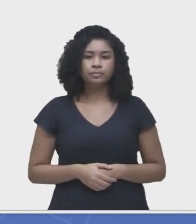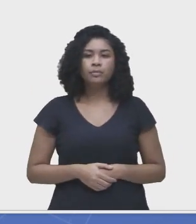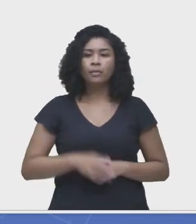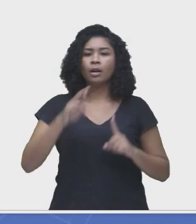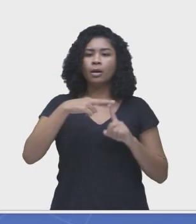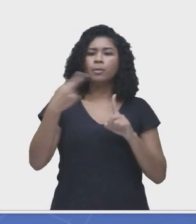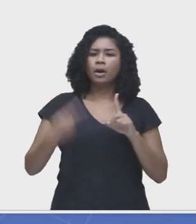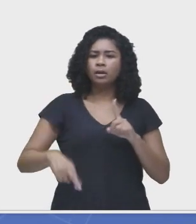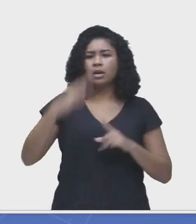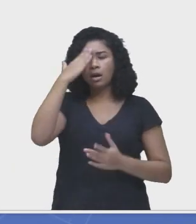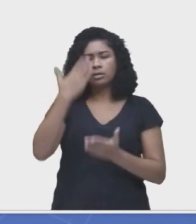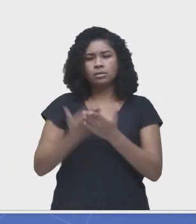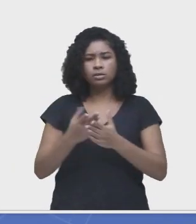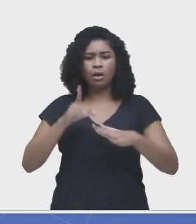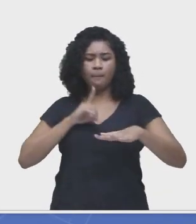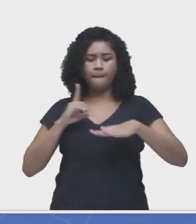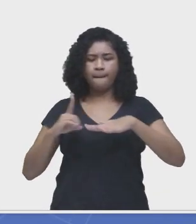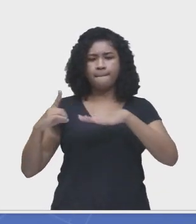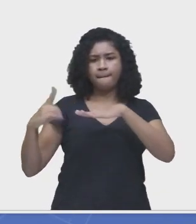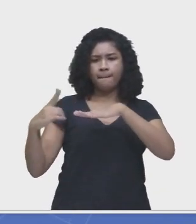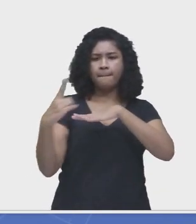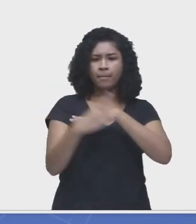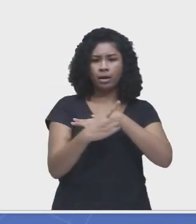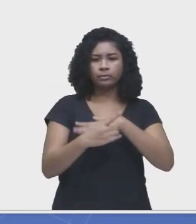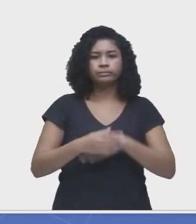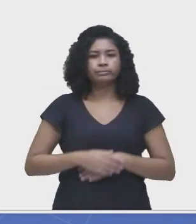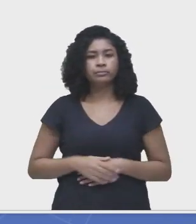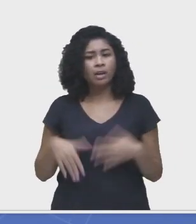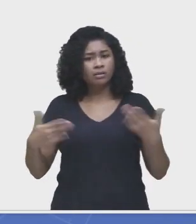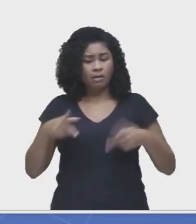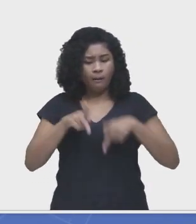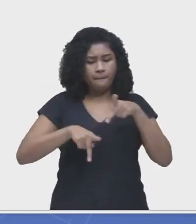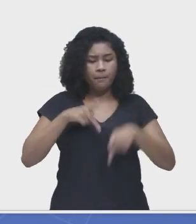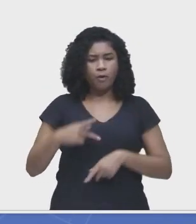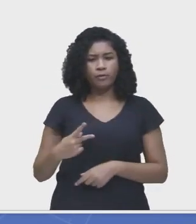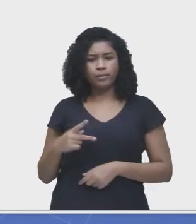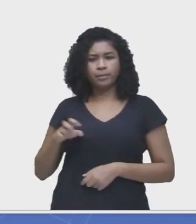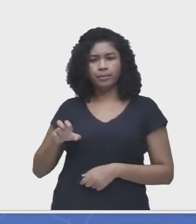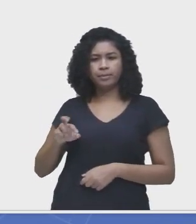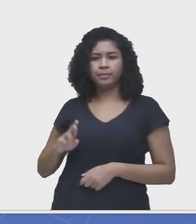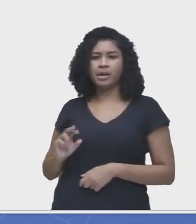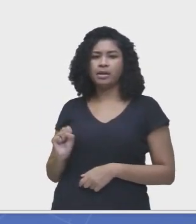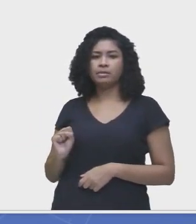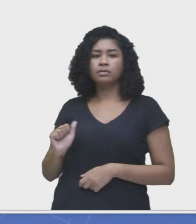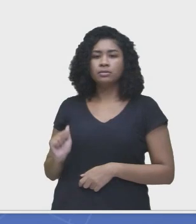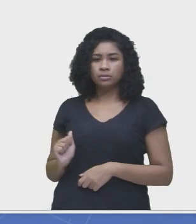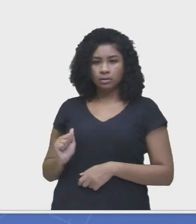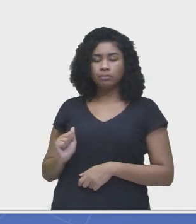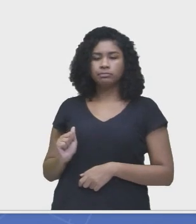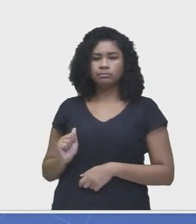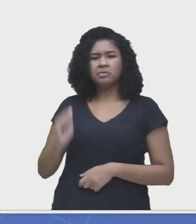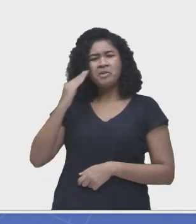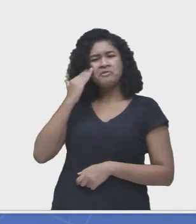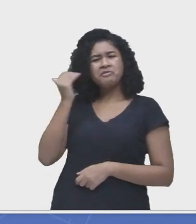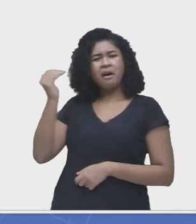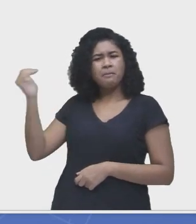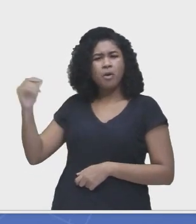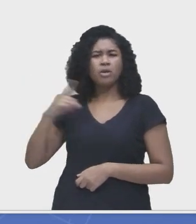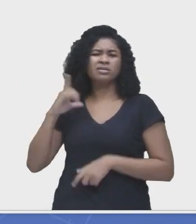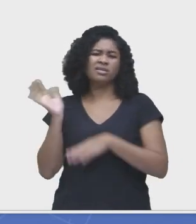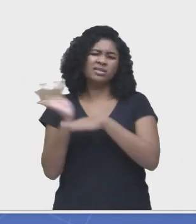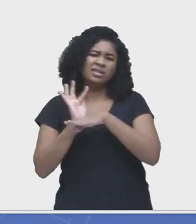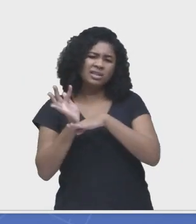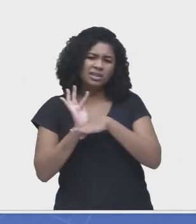religião politeísta. Os persas ficaram muito famosos na cinematografia, né, sendo contados de várias formas,